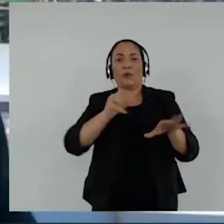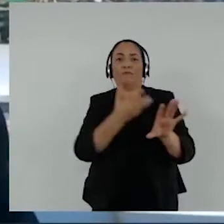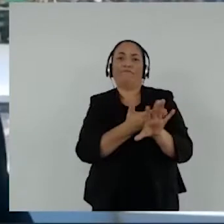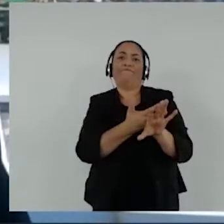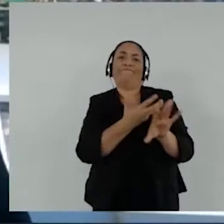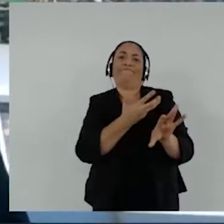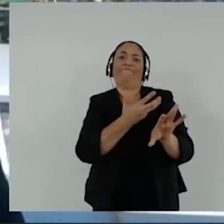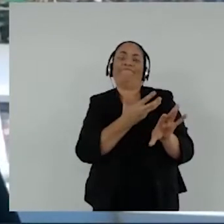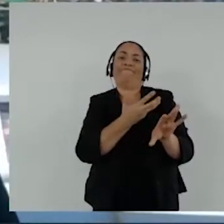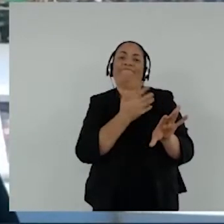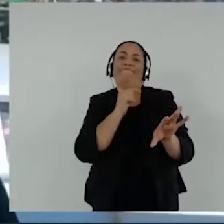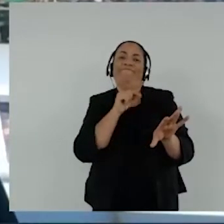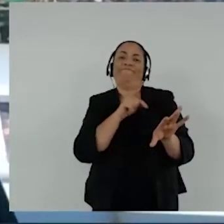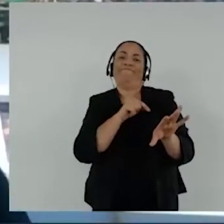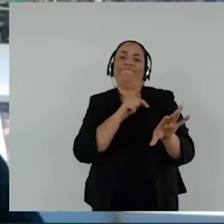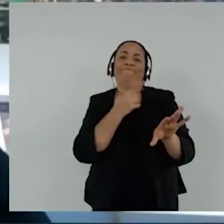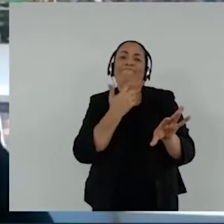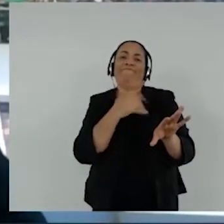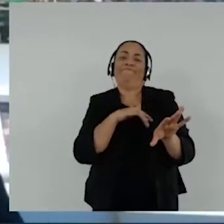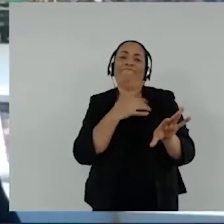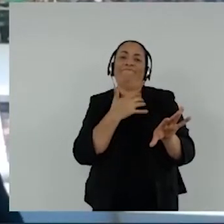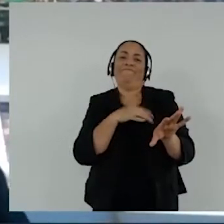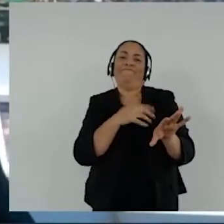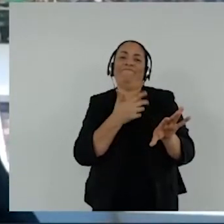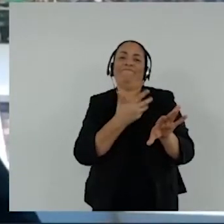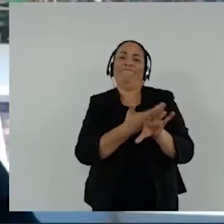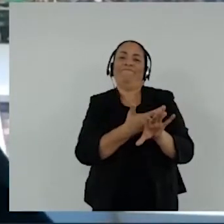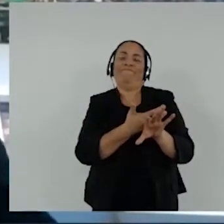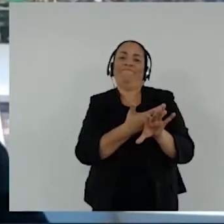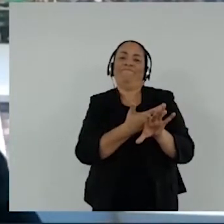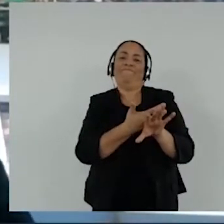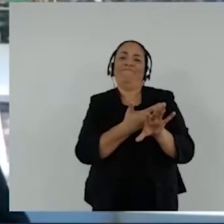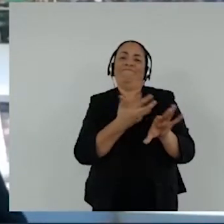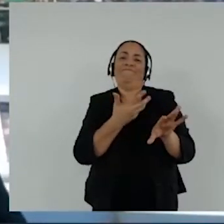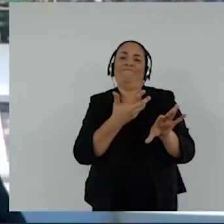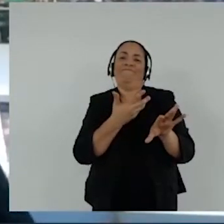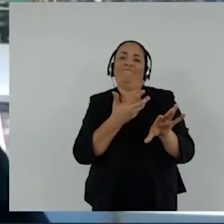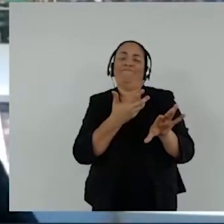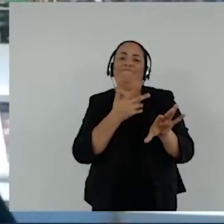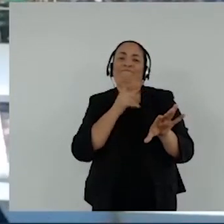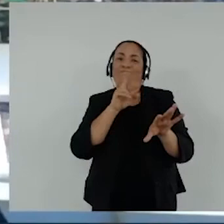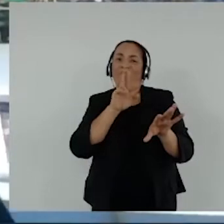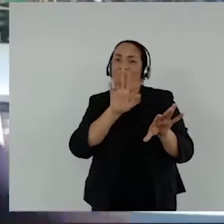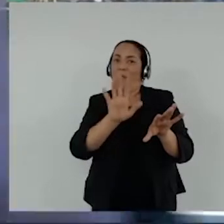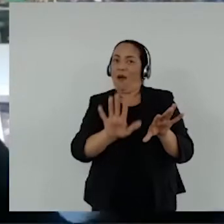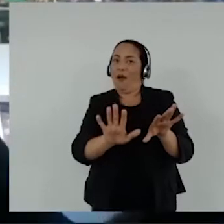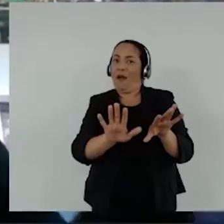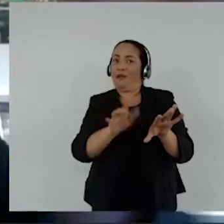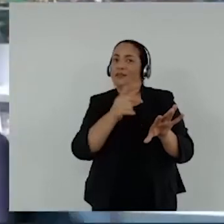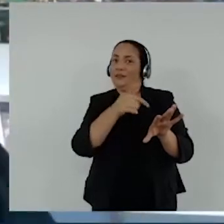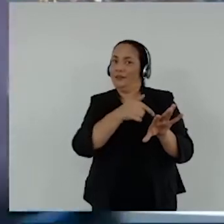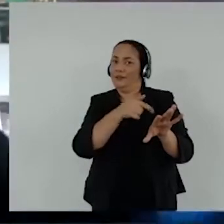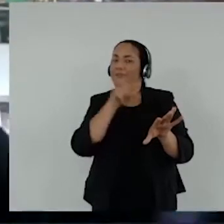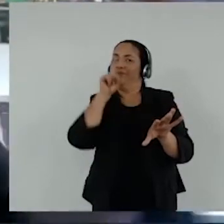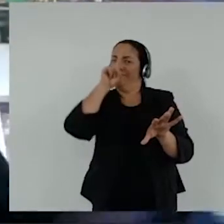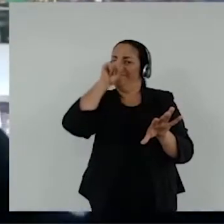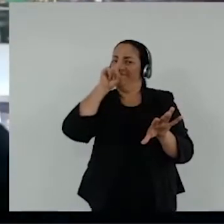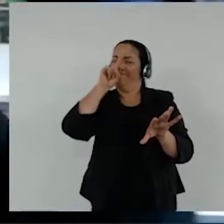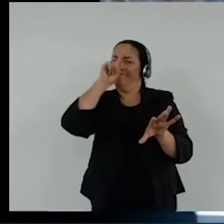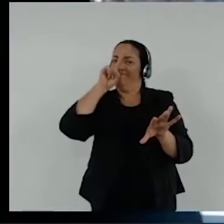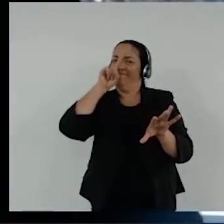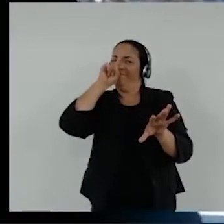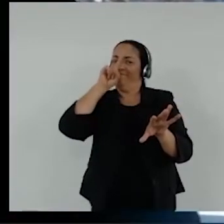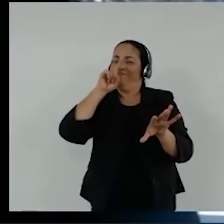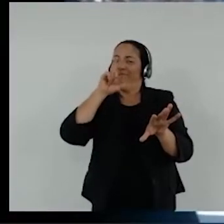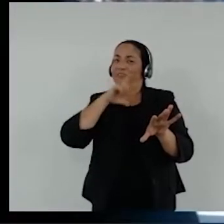A medida tomada é tida como remédio, mas foi enxergada como veneno pela advocacia brasileira. Nós sabemos que a diferença entre o veneno e